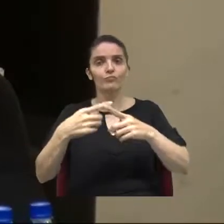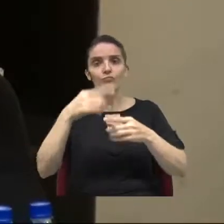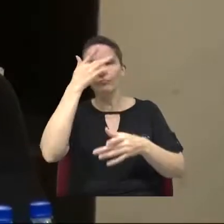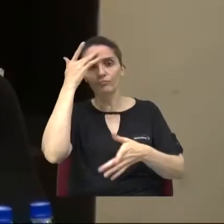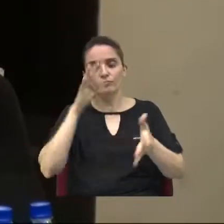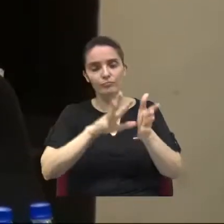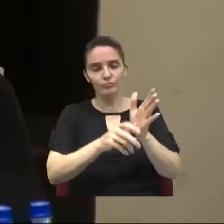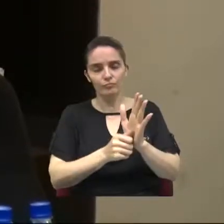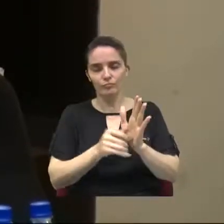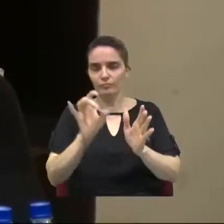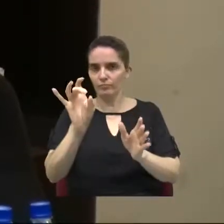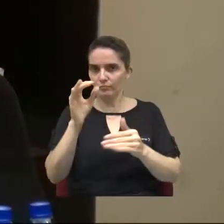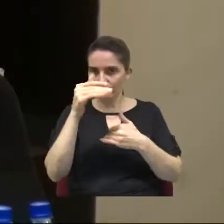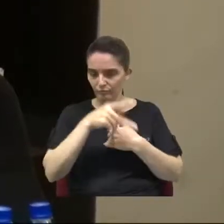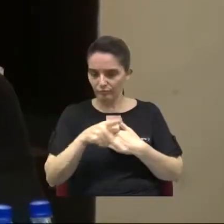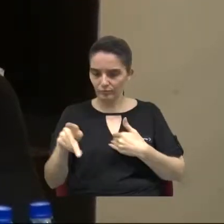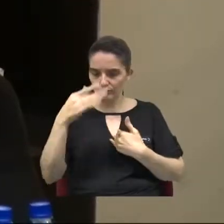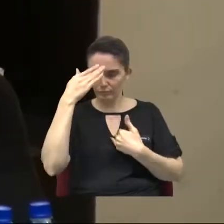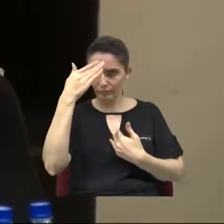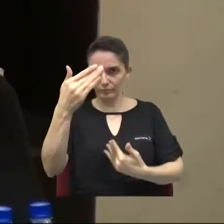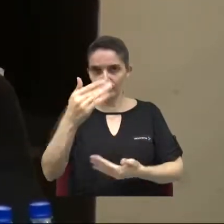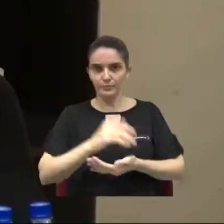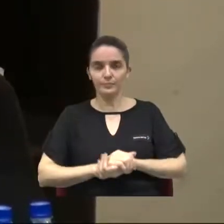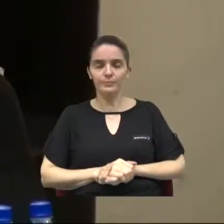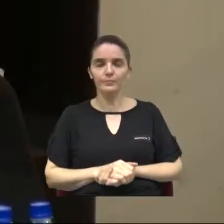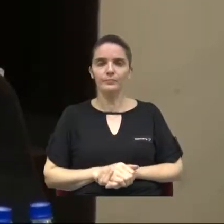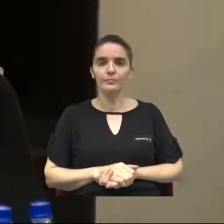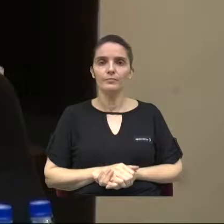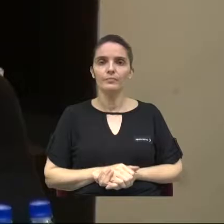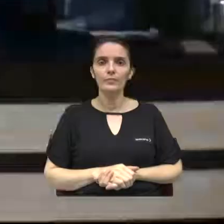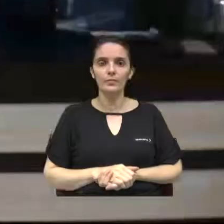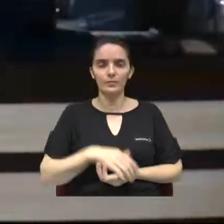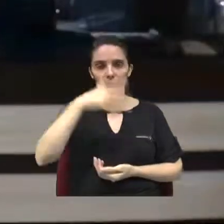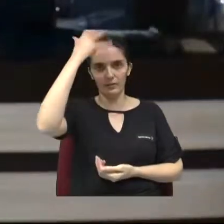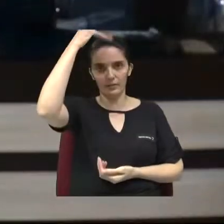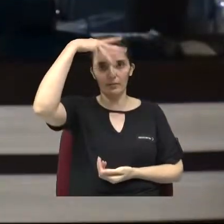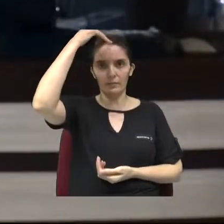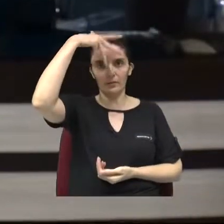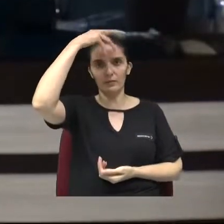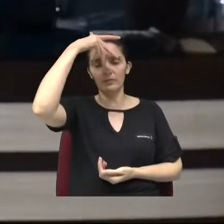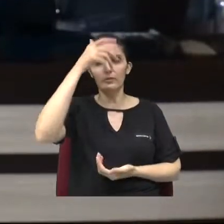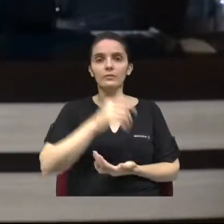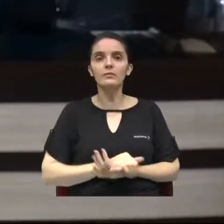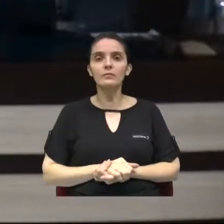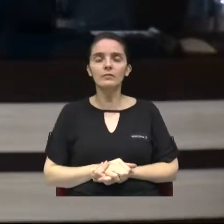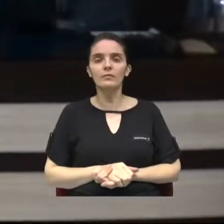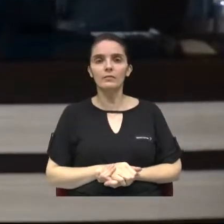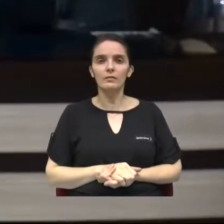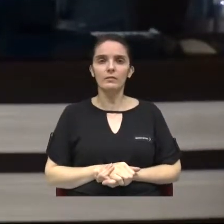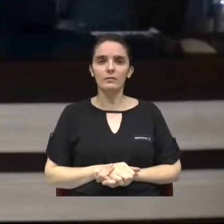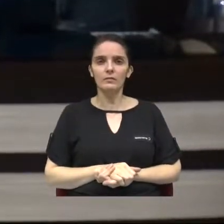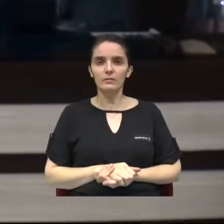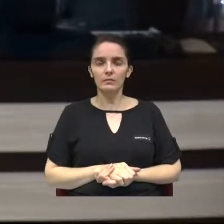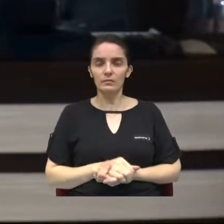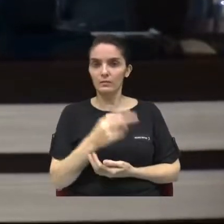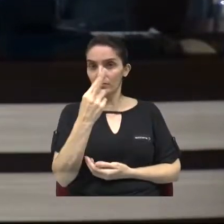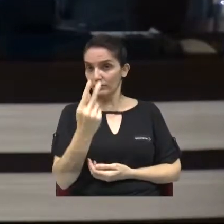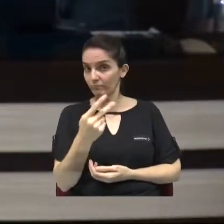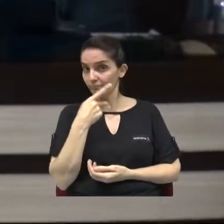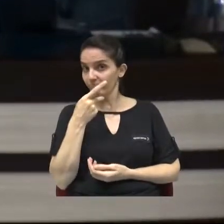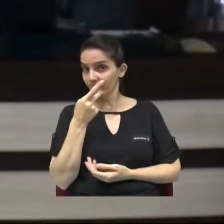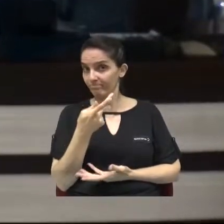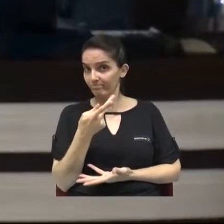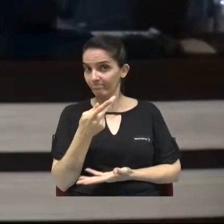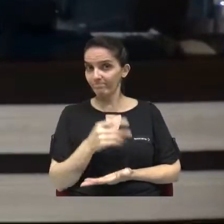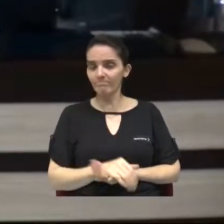isso, senhora presidente. Muito obrigada. Desejo discutir, presidente. A palavra, a vereadora Érica Tan. Como falei, chegou a hora